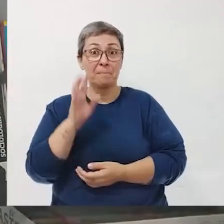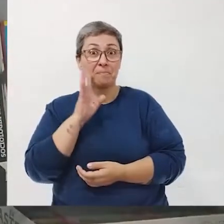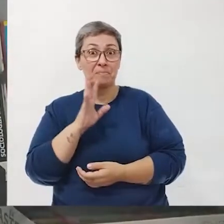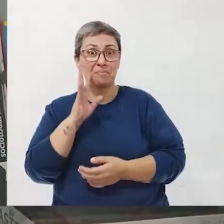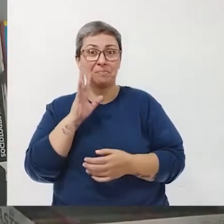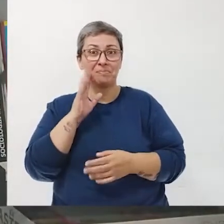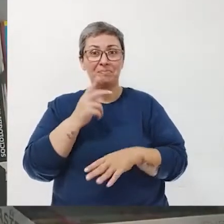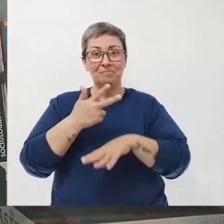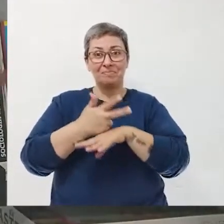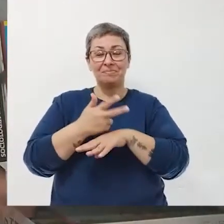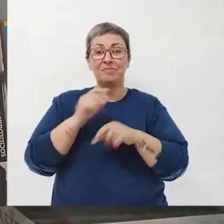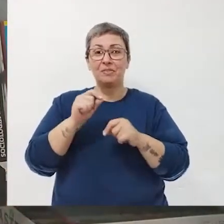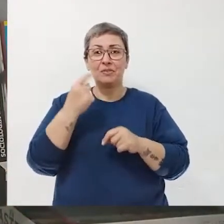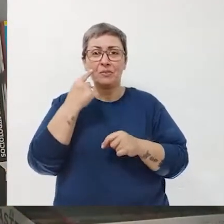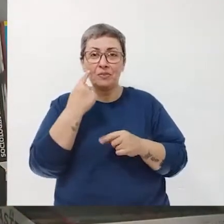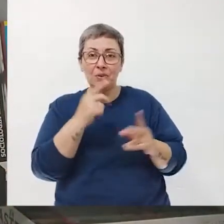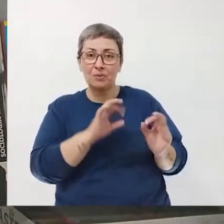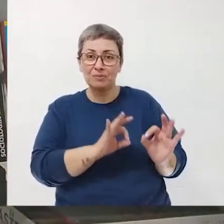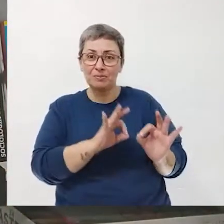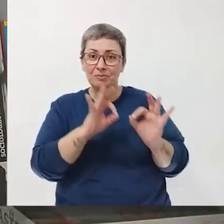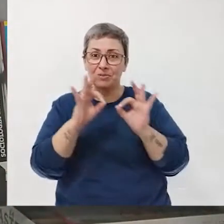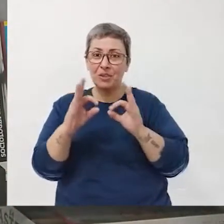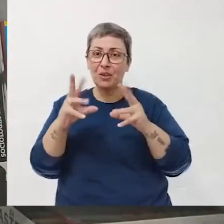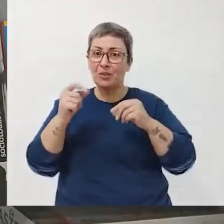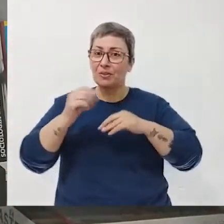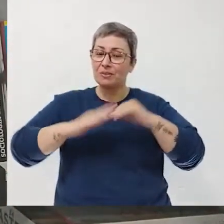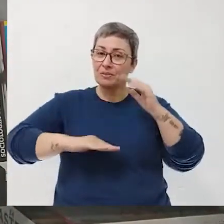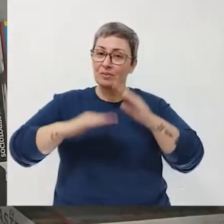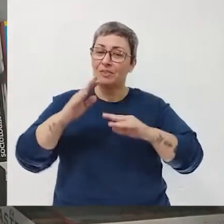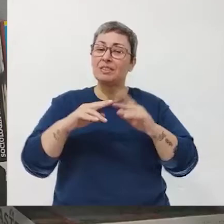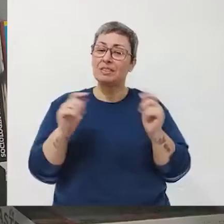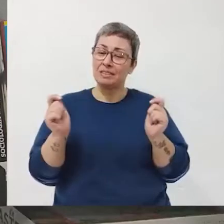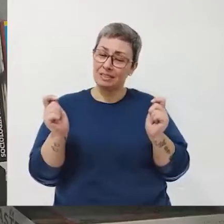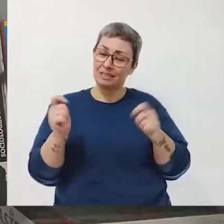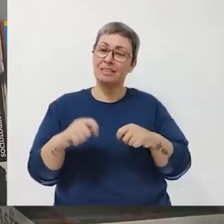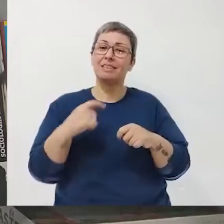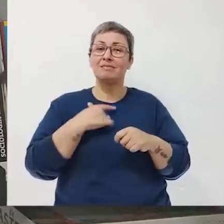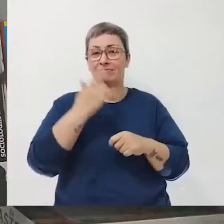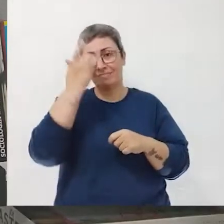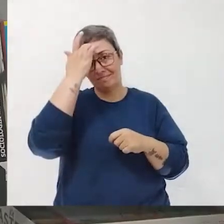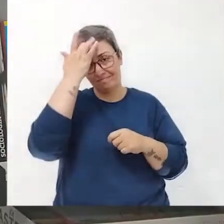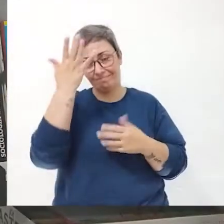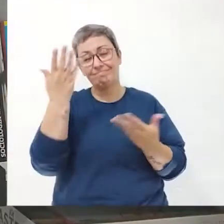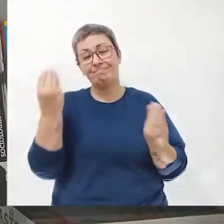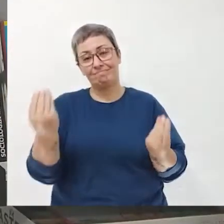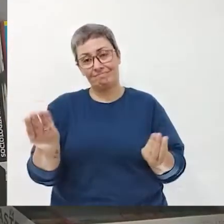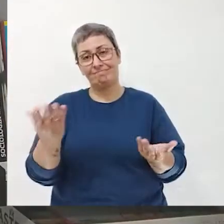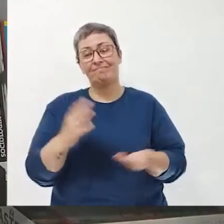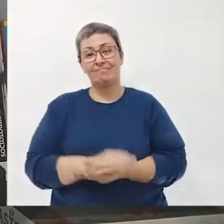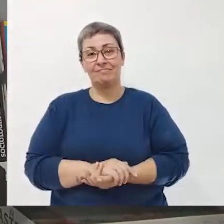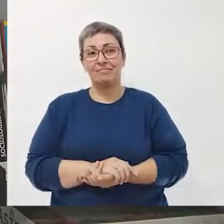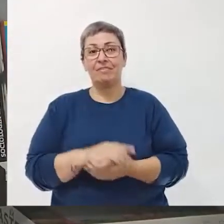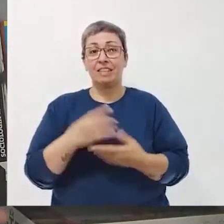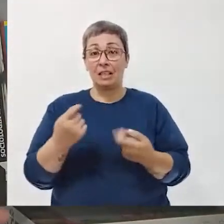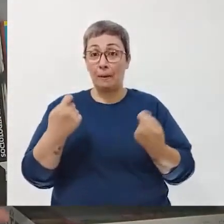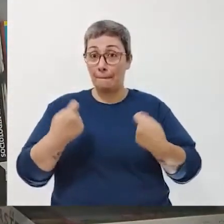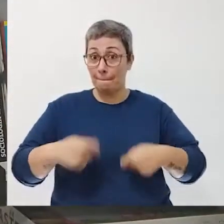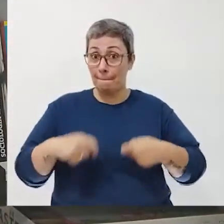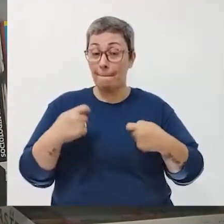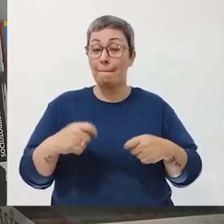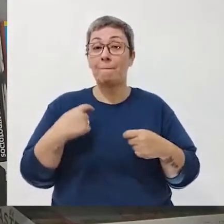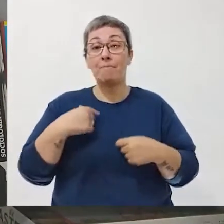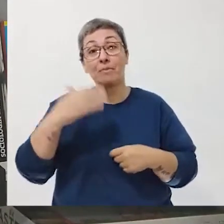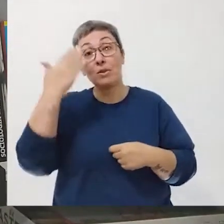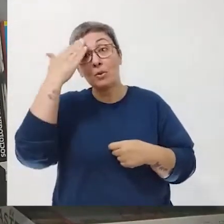Legal o vídeo, né? Vocês viram? Todas essas ações são possíveis e fáceis de realizarmos. É necessário que a